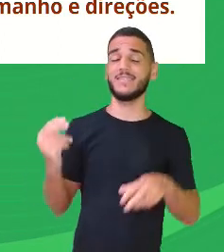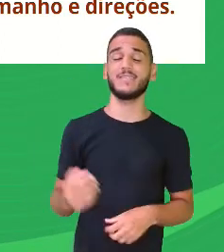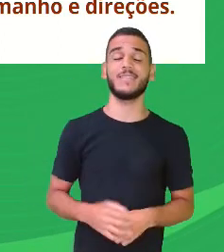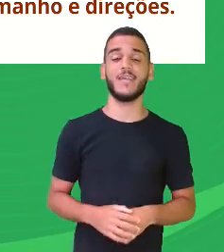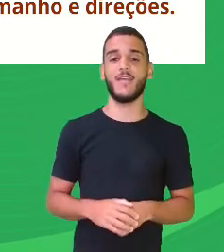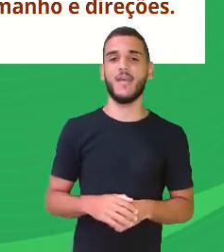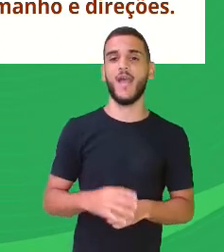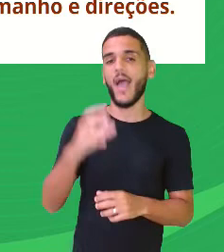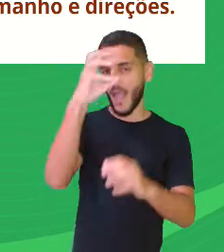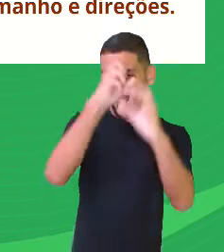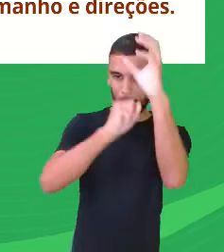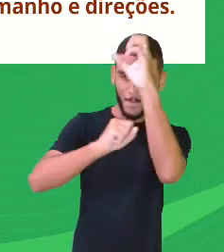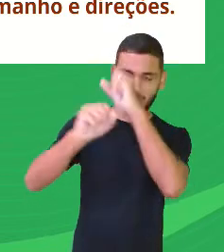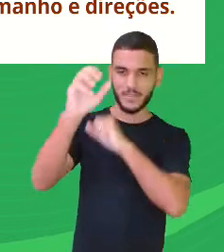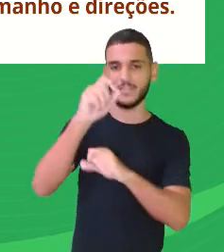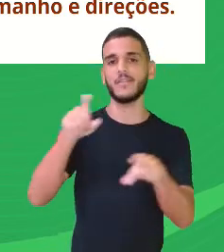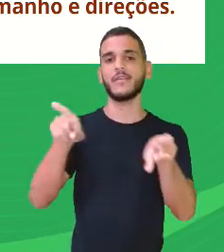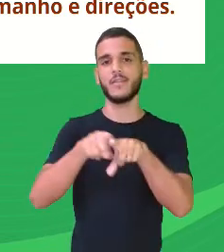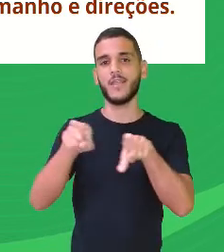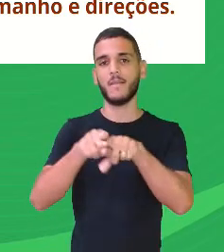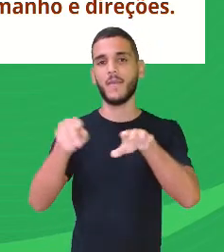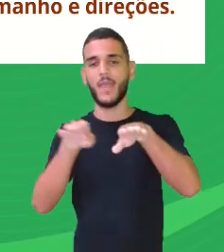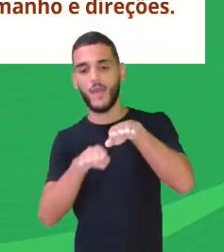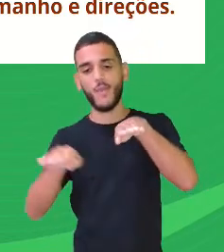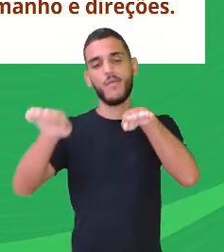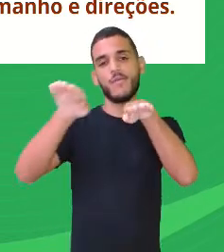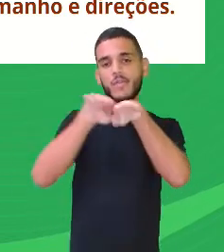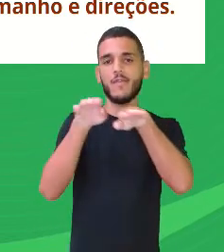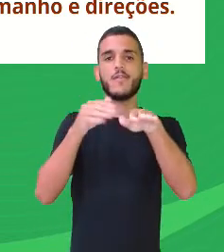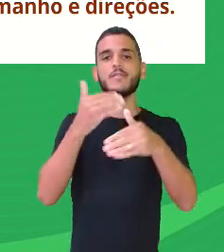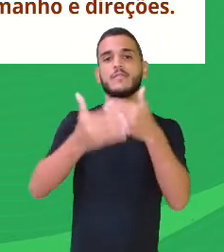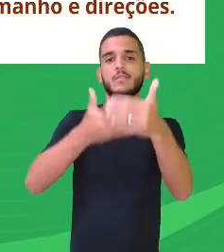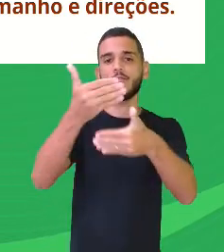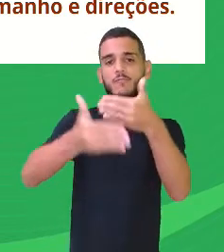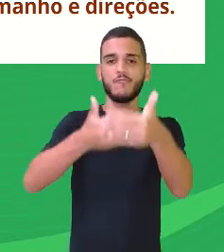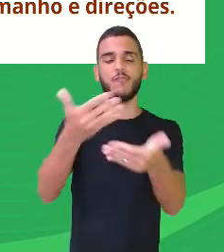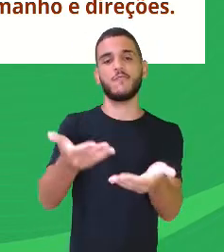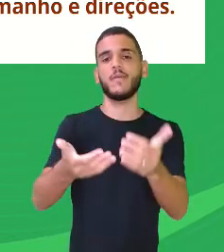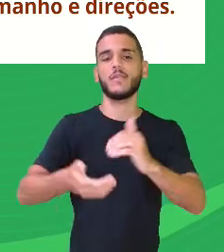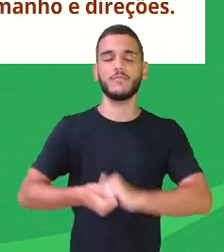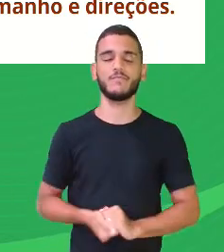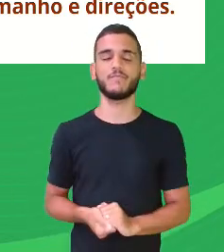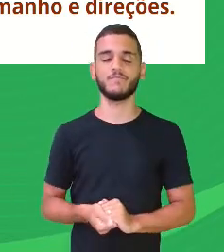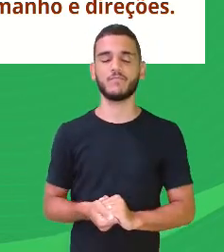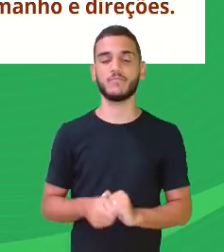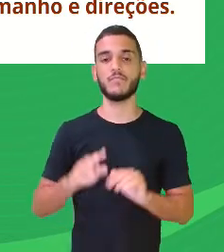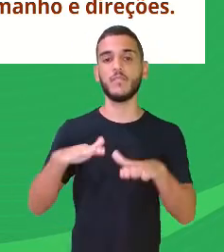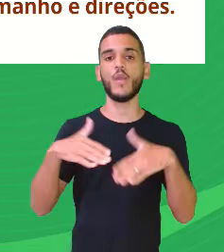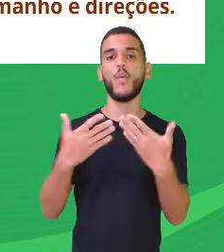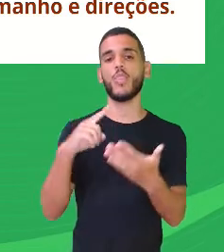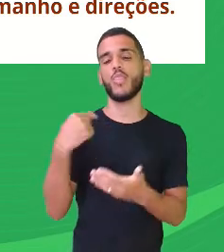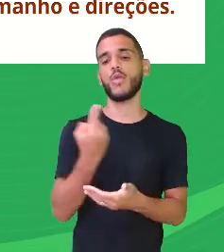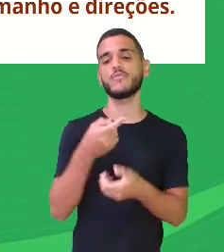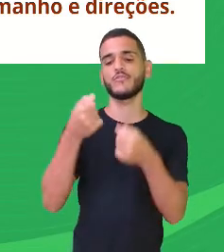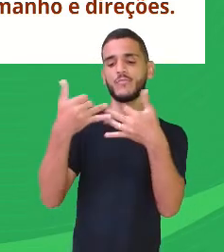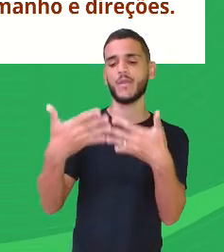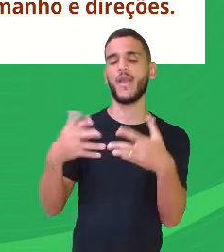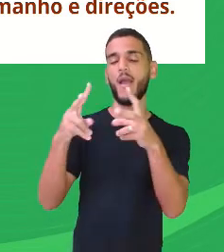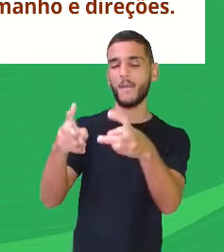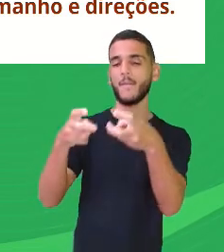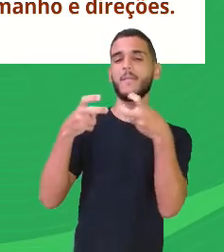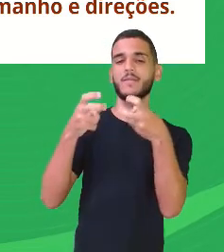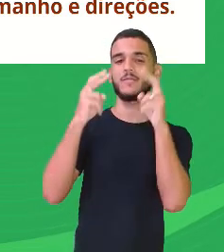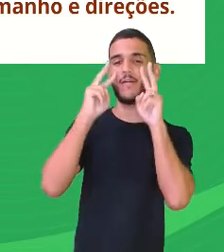às aprendizagens e o nível de desenvolvimento cronológico. Então, quando a gente fala de percepção visual, e aí você diz, ora,